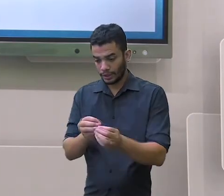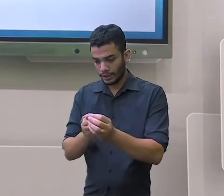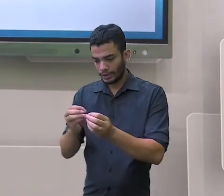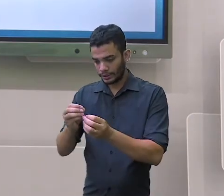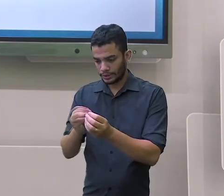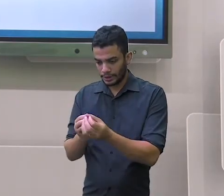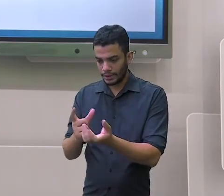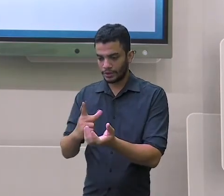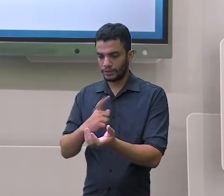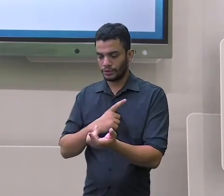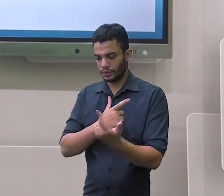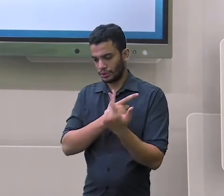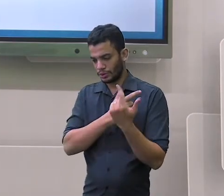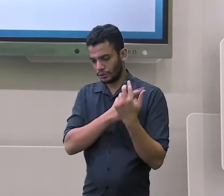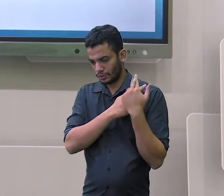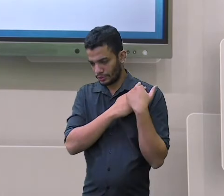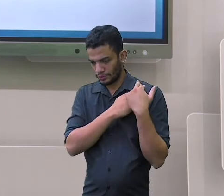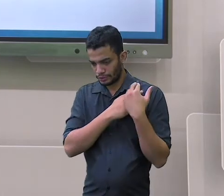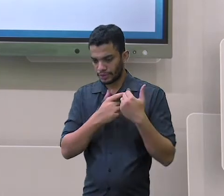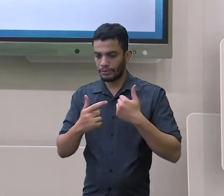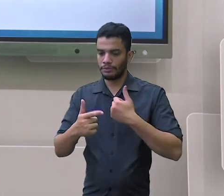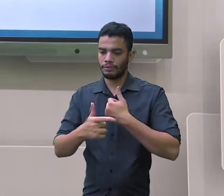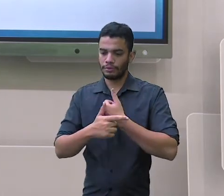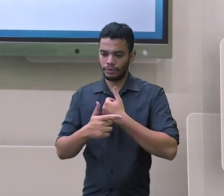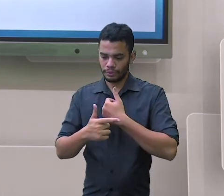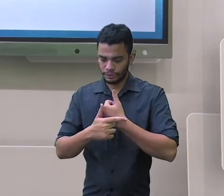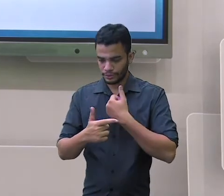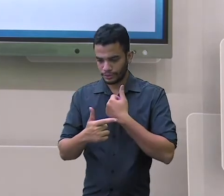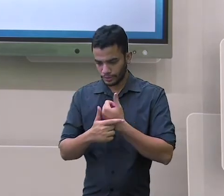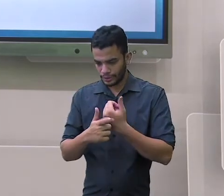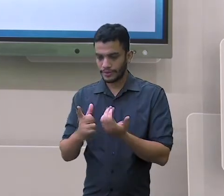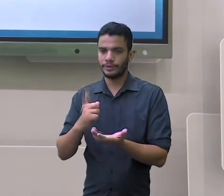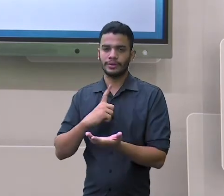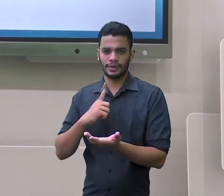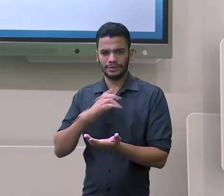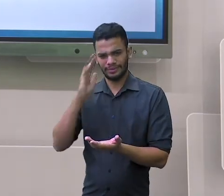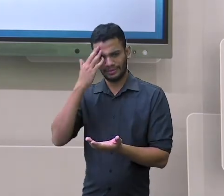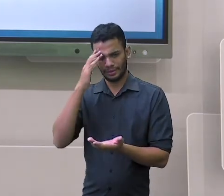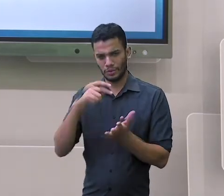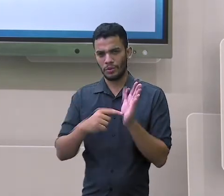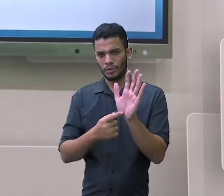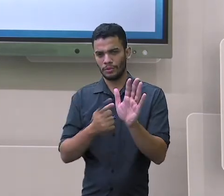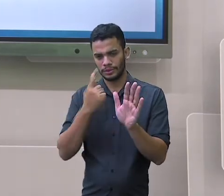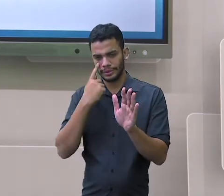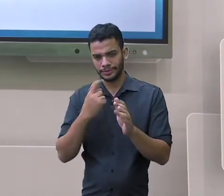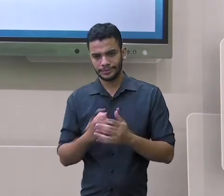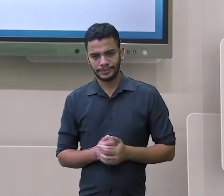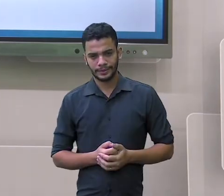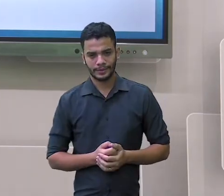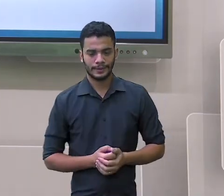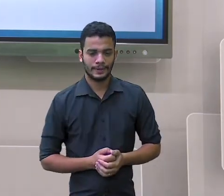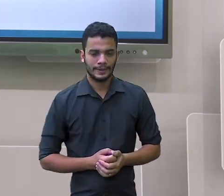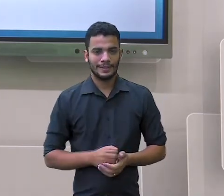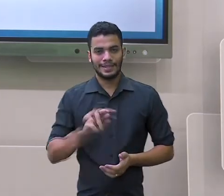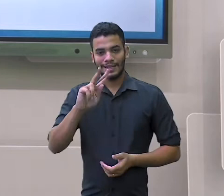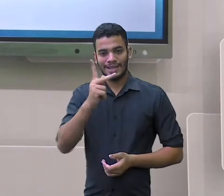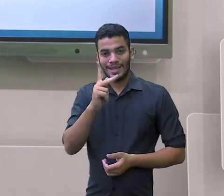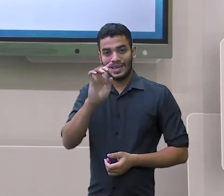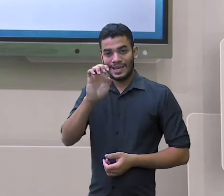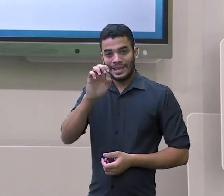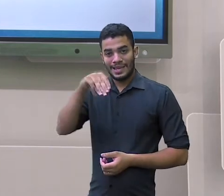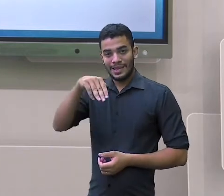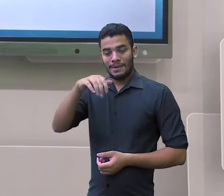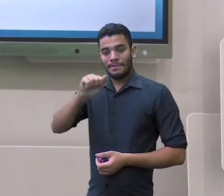outra função desempenha, tem outro nome. Vejamos alguns aqui. Esta célula é